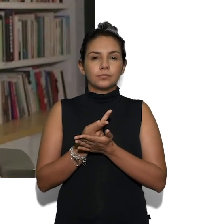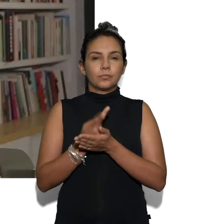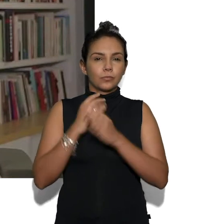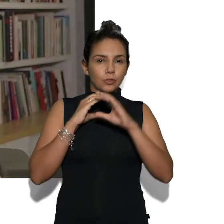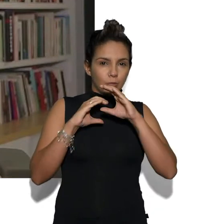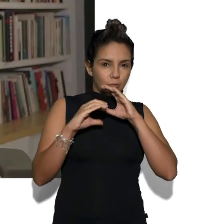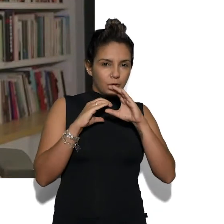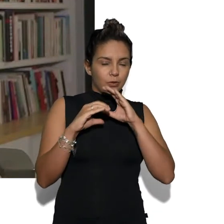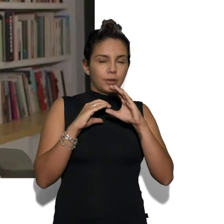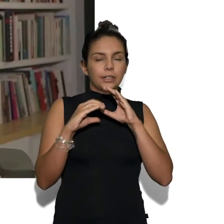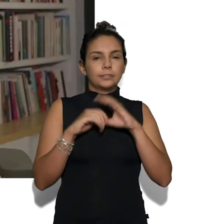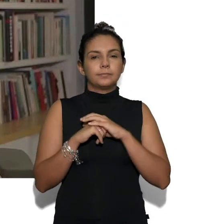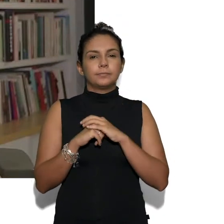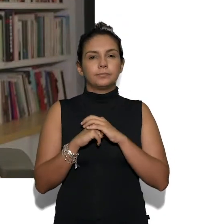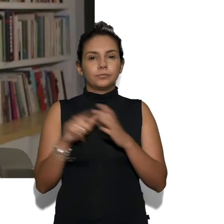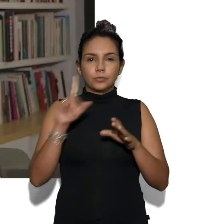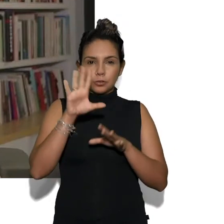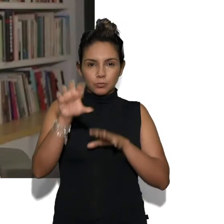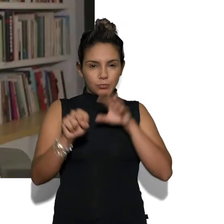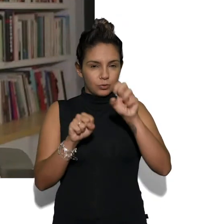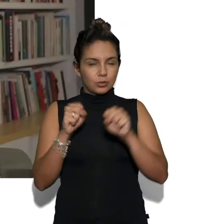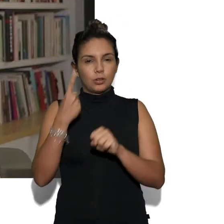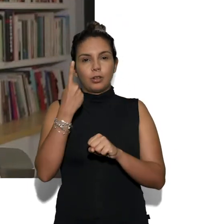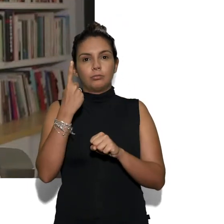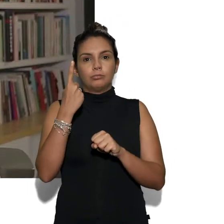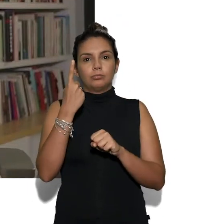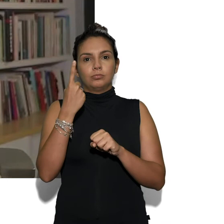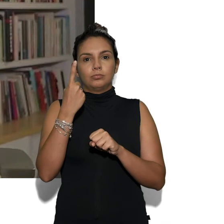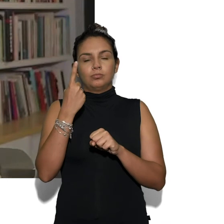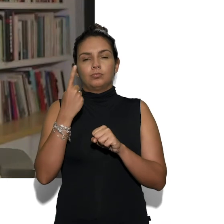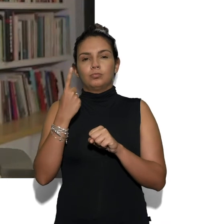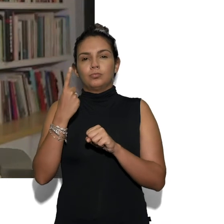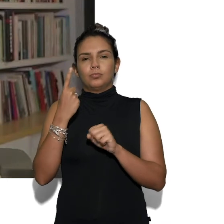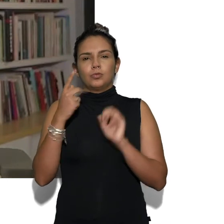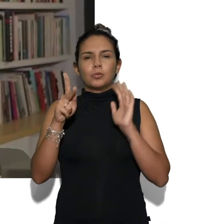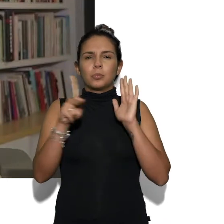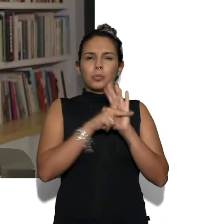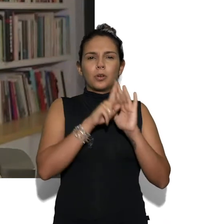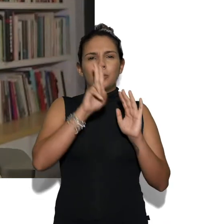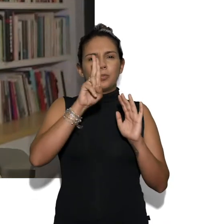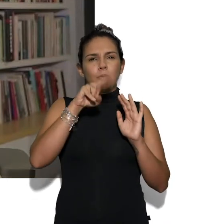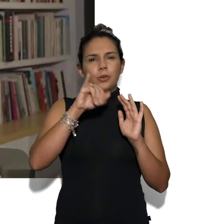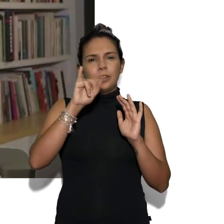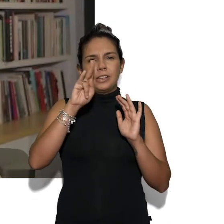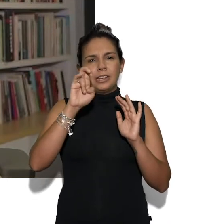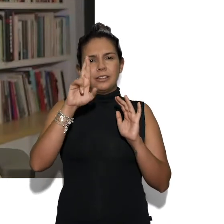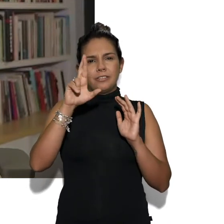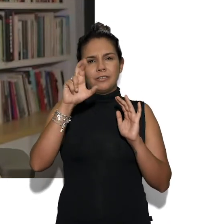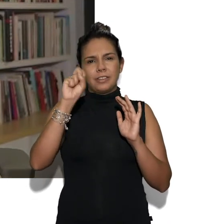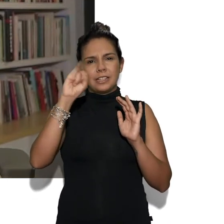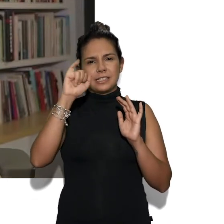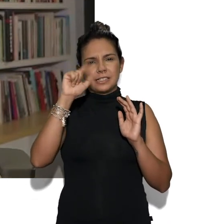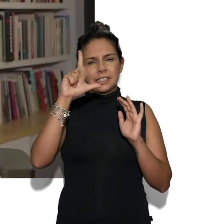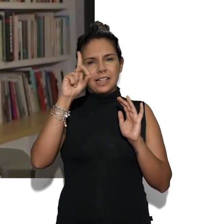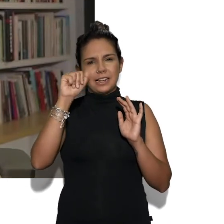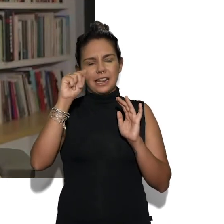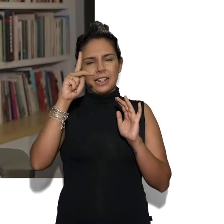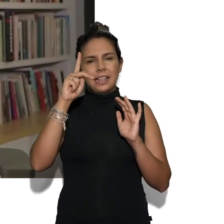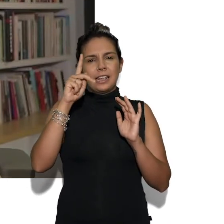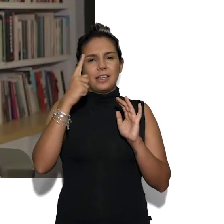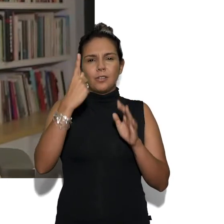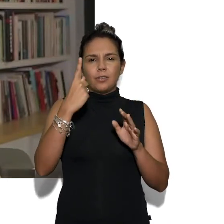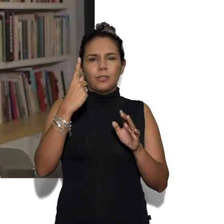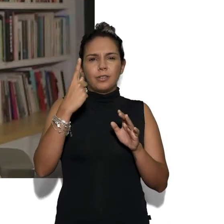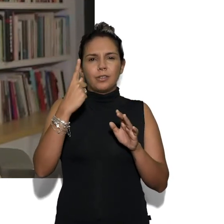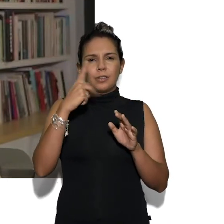comunicar se não buscasse uma universalidade, se não buscasse a identificação de um qualquer padrão ou de